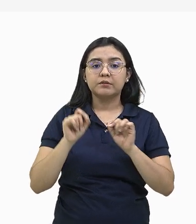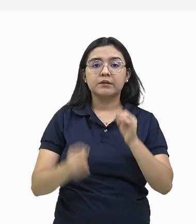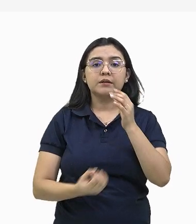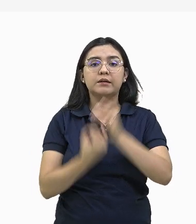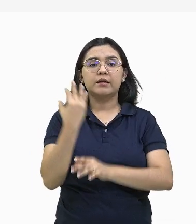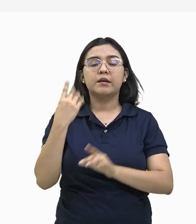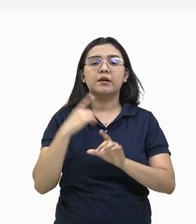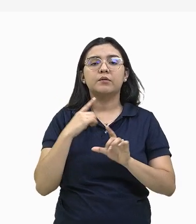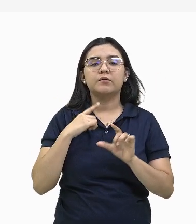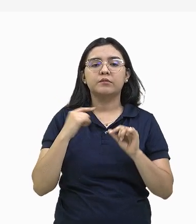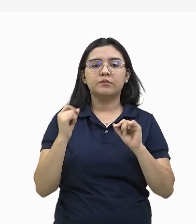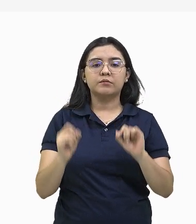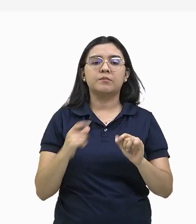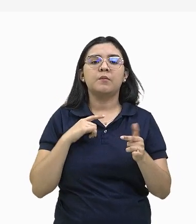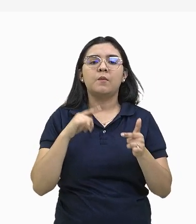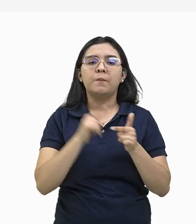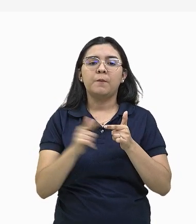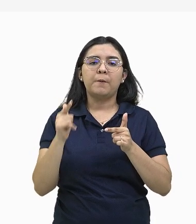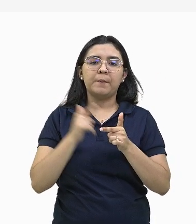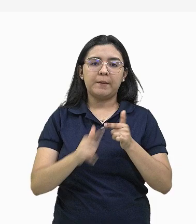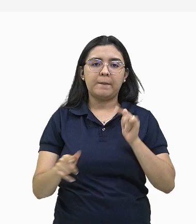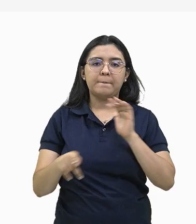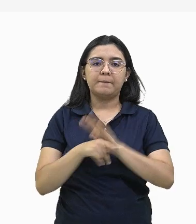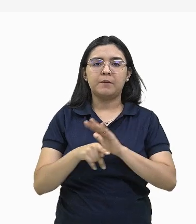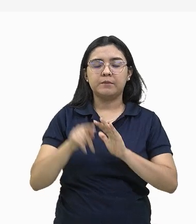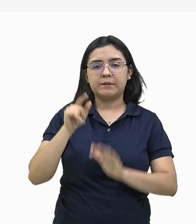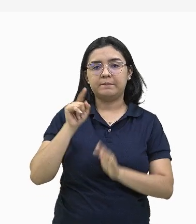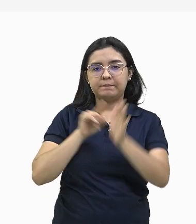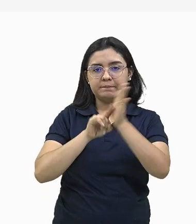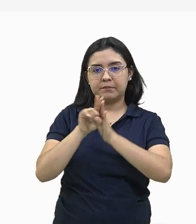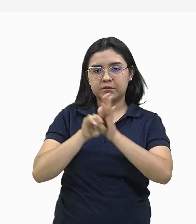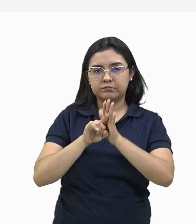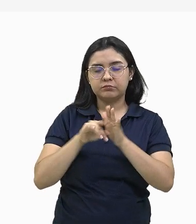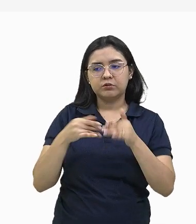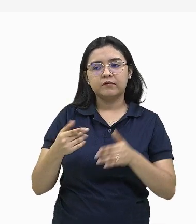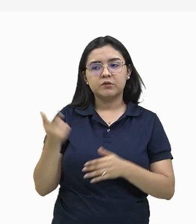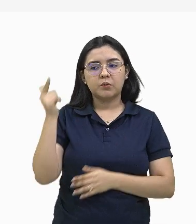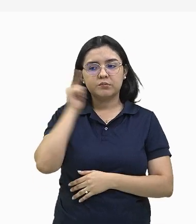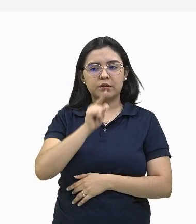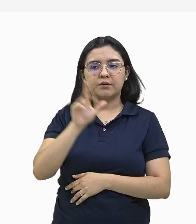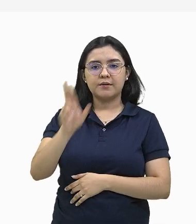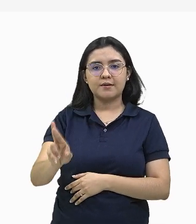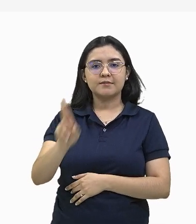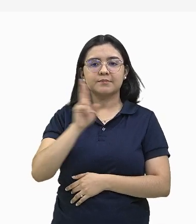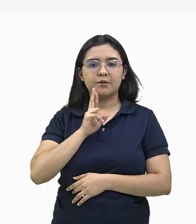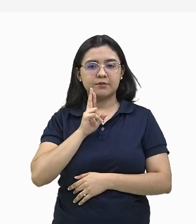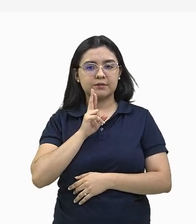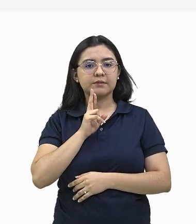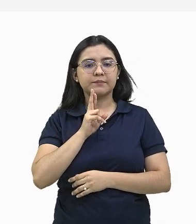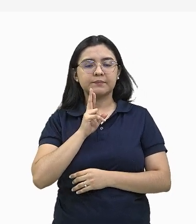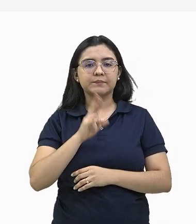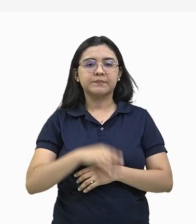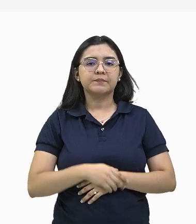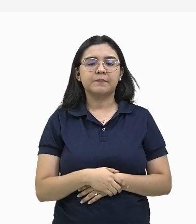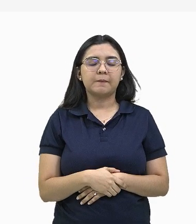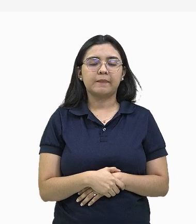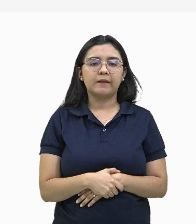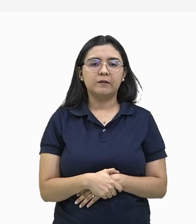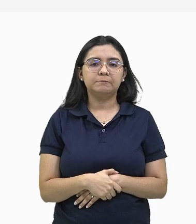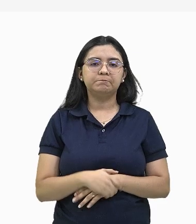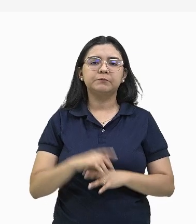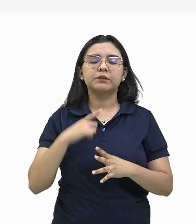o problema de uma pesquisa. E quando você obtém a resposta, você está chegando